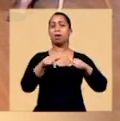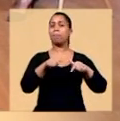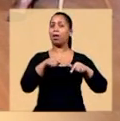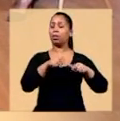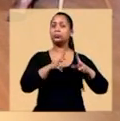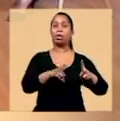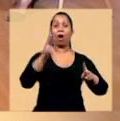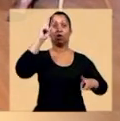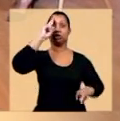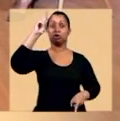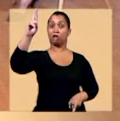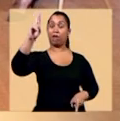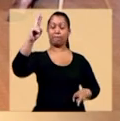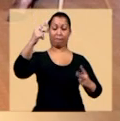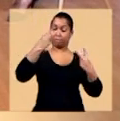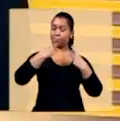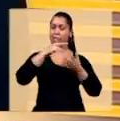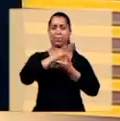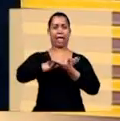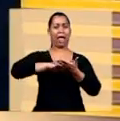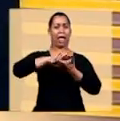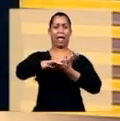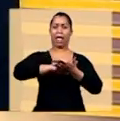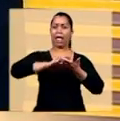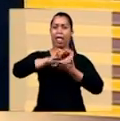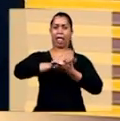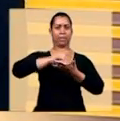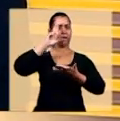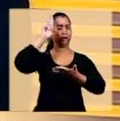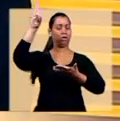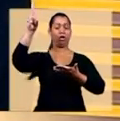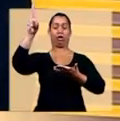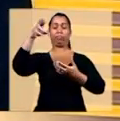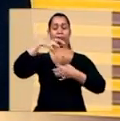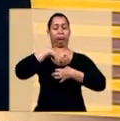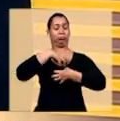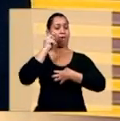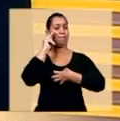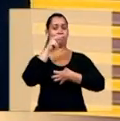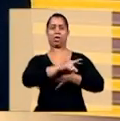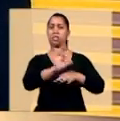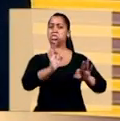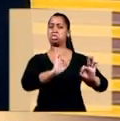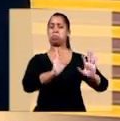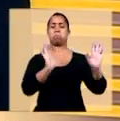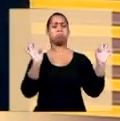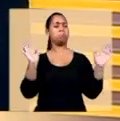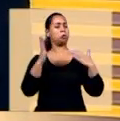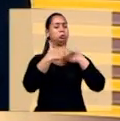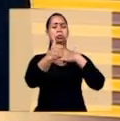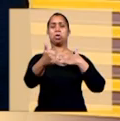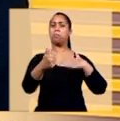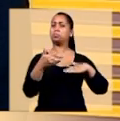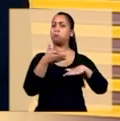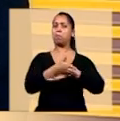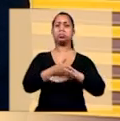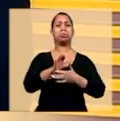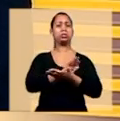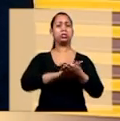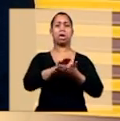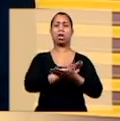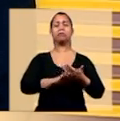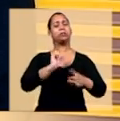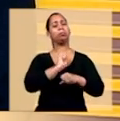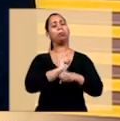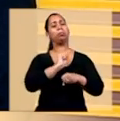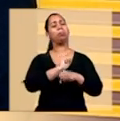onde você, por exemplo, o teu chefe não te vê, teu líder não te vê, sim, que é uma maneira de assédio moral. Ele não te vê, ele não te enxerga, não te chama, você não participa de nada,